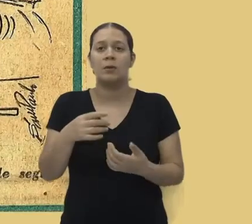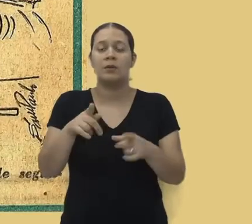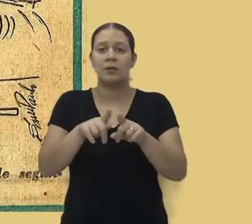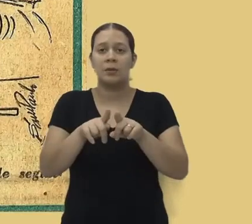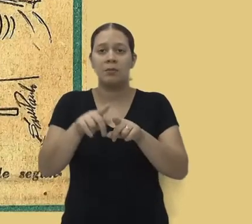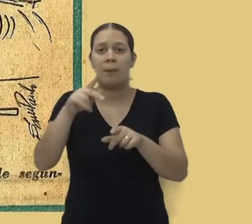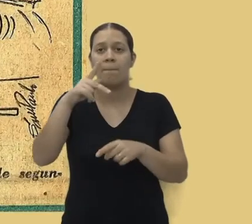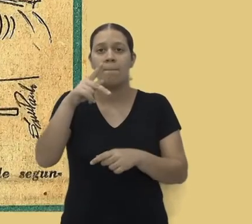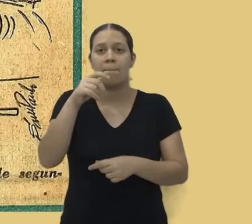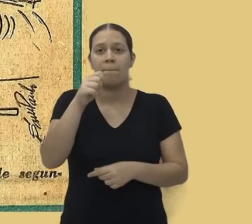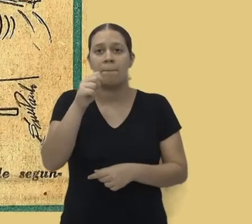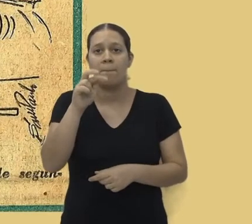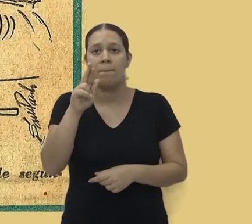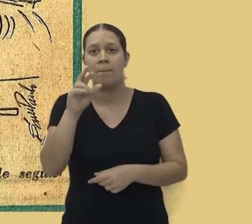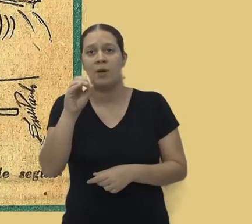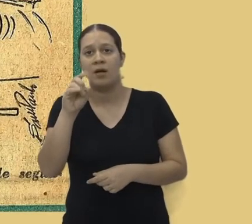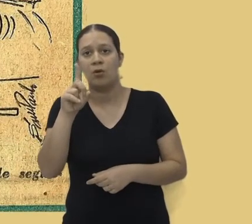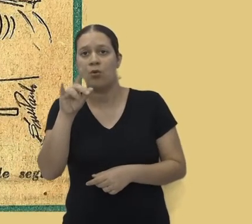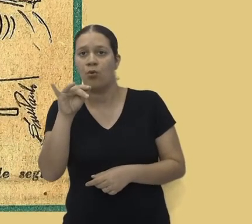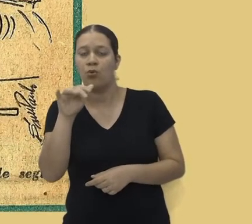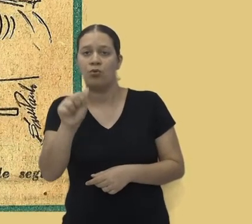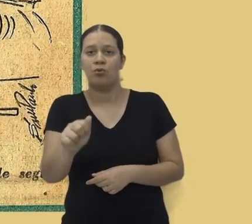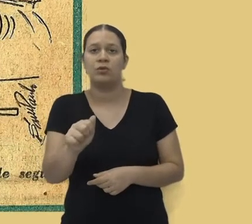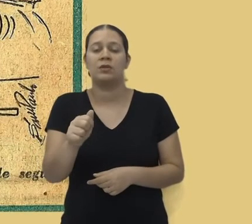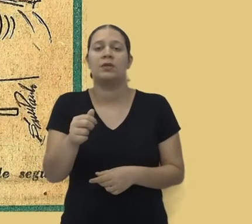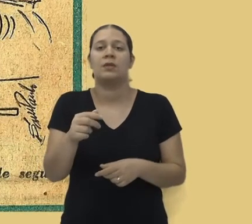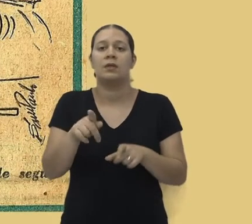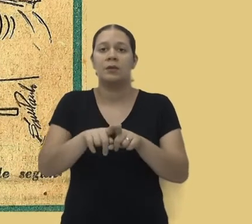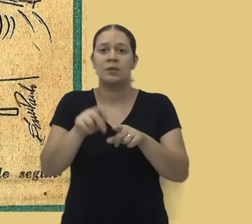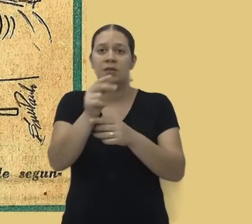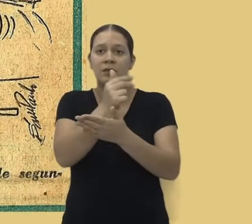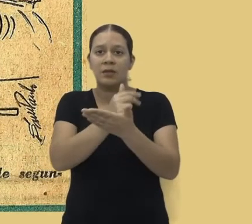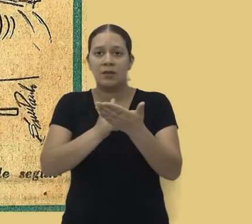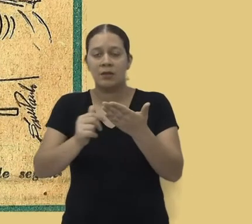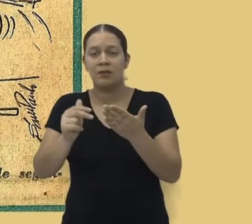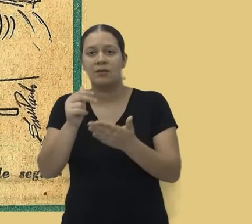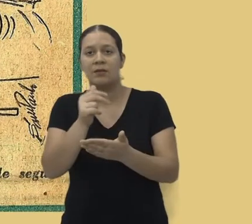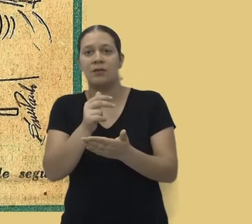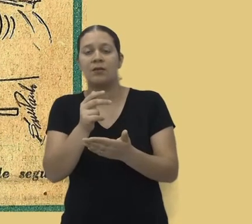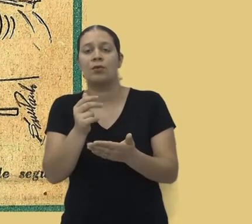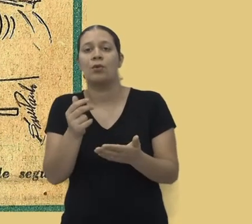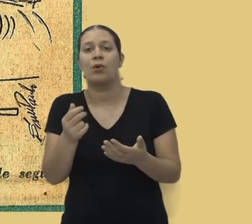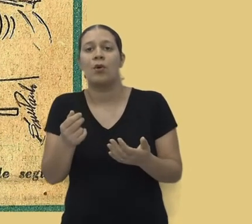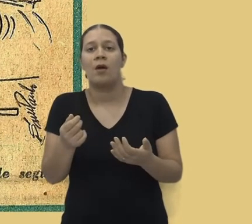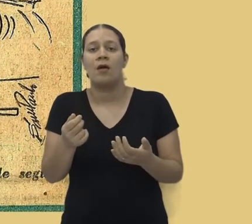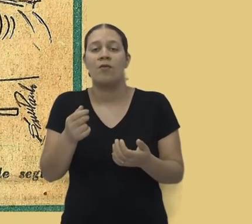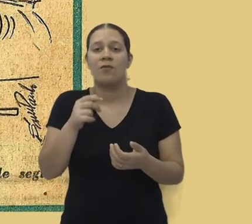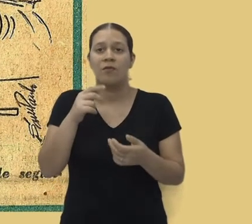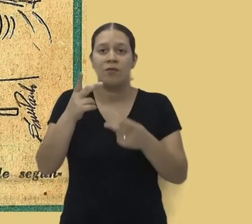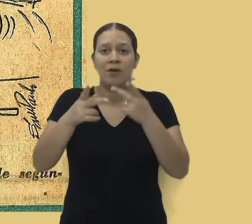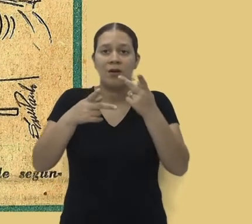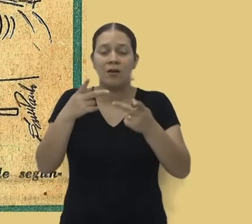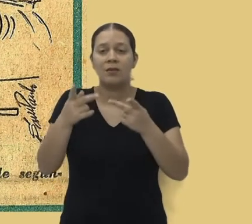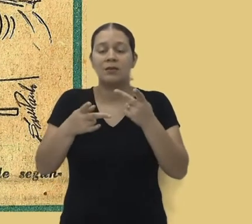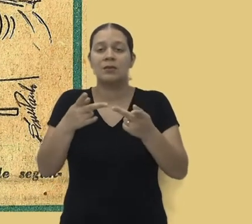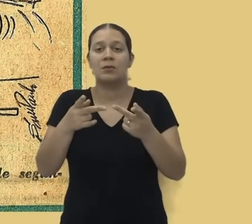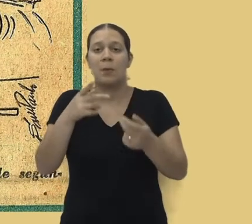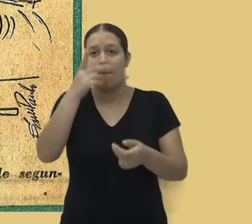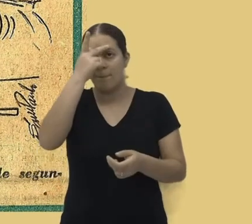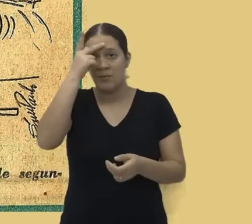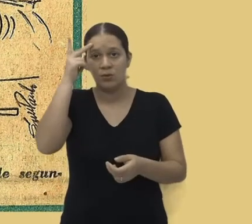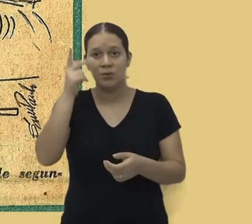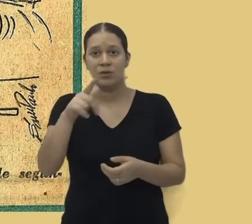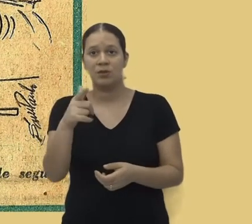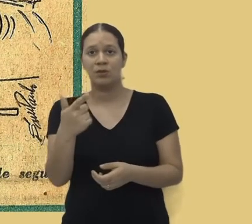espécie de paródia dos conteúdos jornalísticos, como as charges e caricaturas que exageram em alguns fatos. E uma pessoa